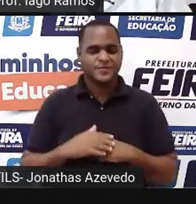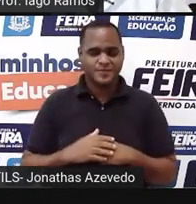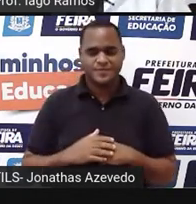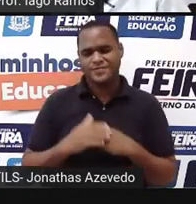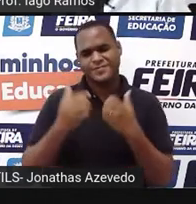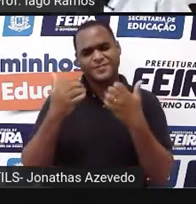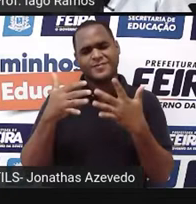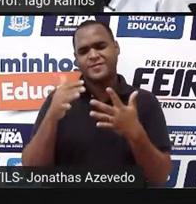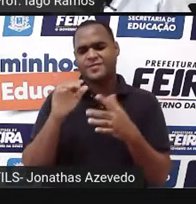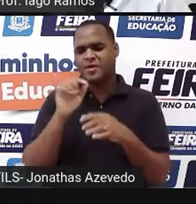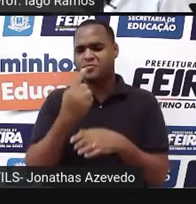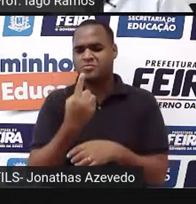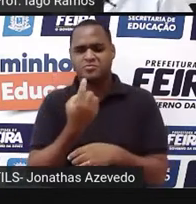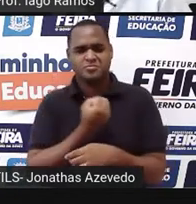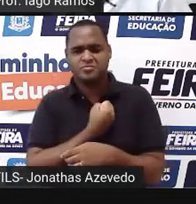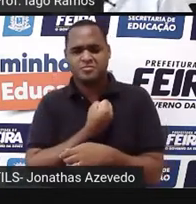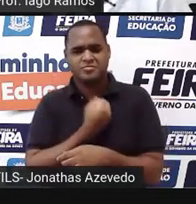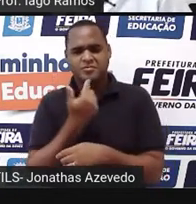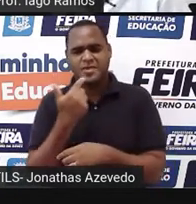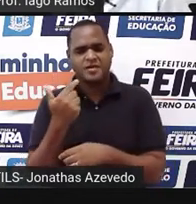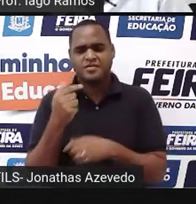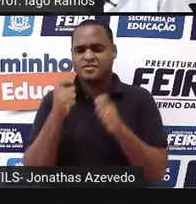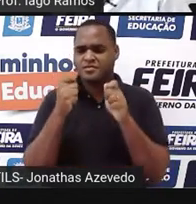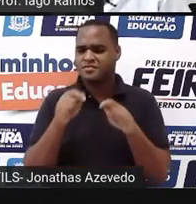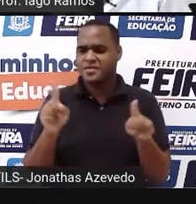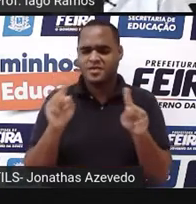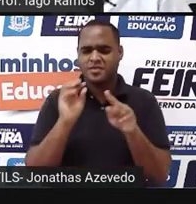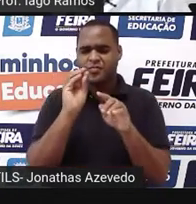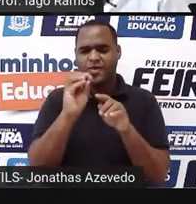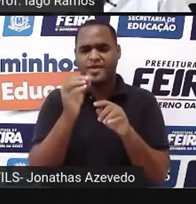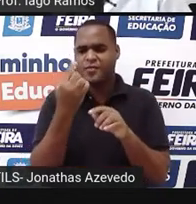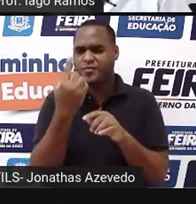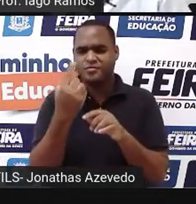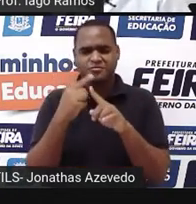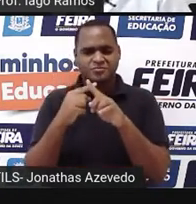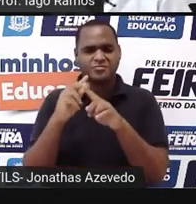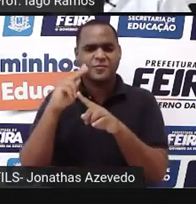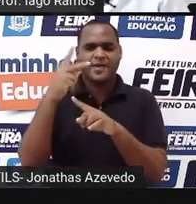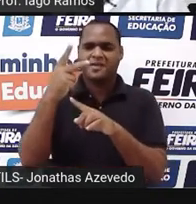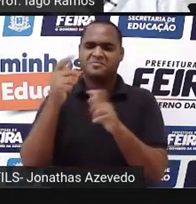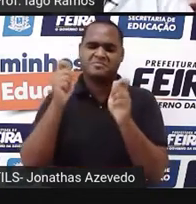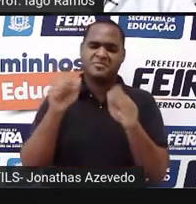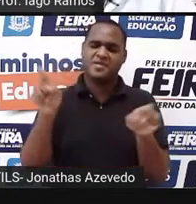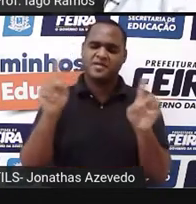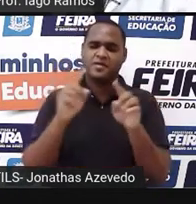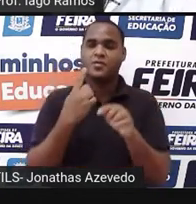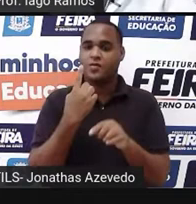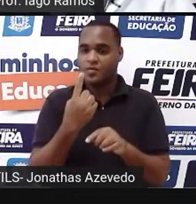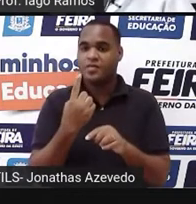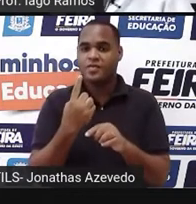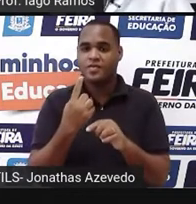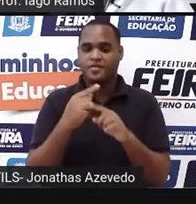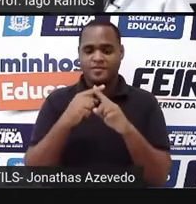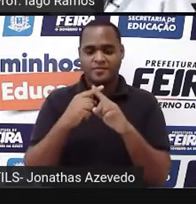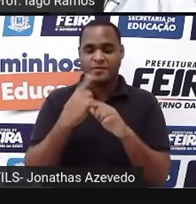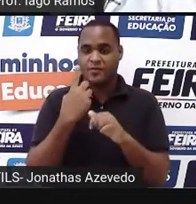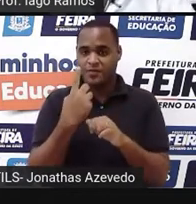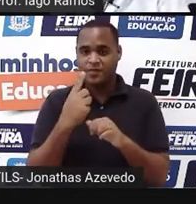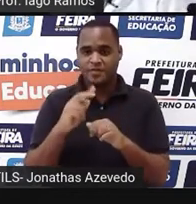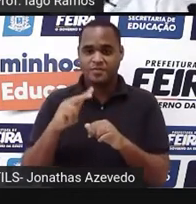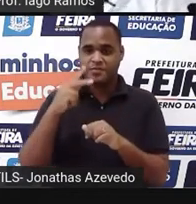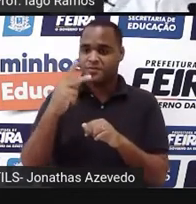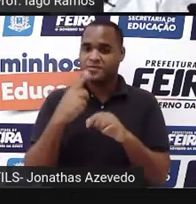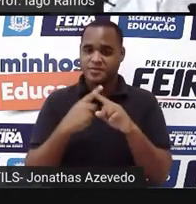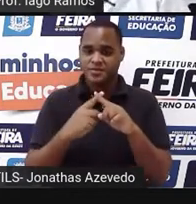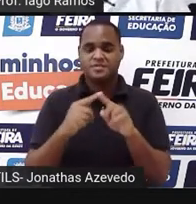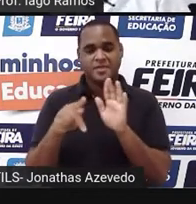assim, professor, não tem 1 ali. É porque não precisa colocar uma vezes x ao quadrado. Porque uma vezes x ao quadrado é o